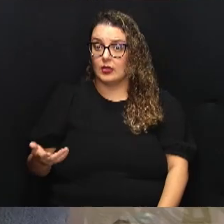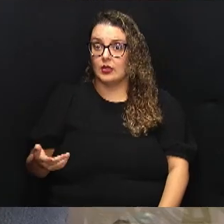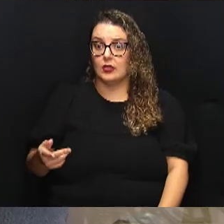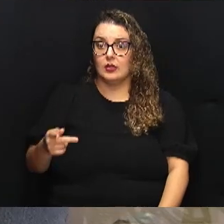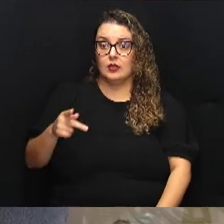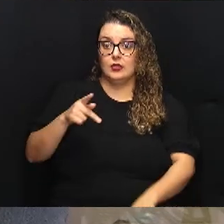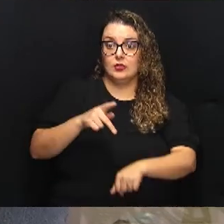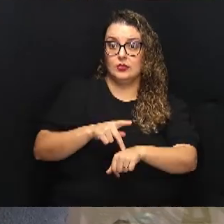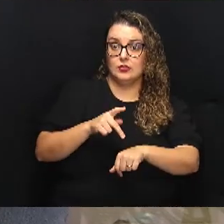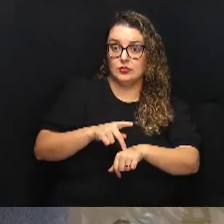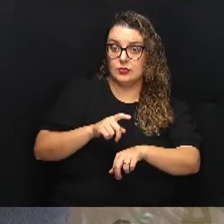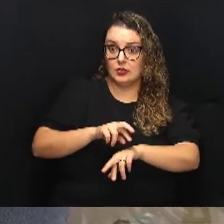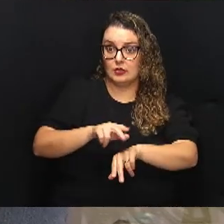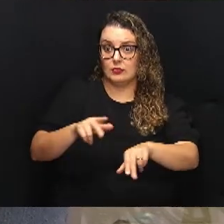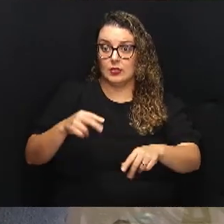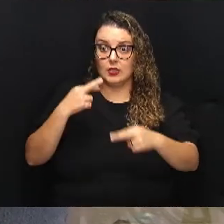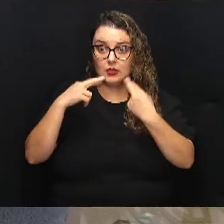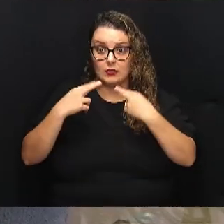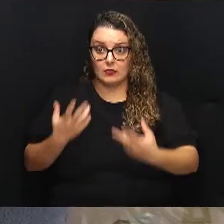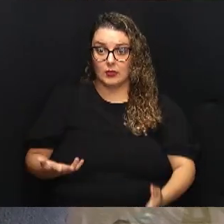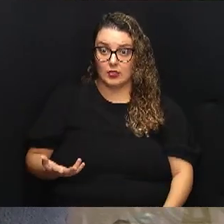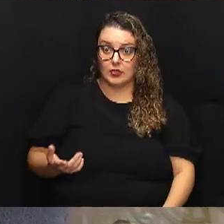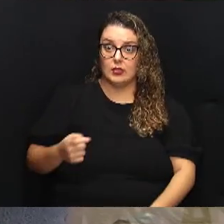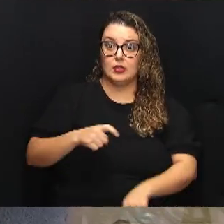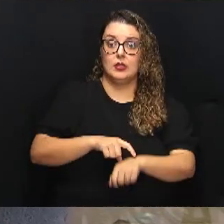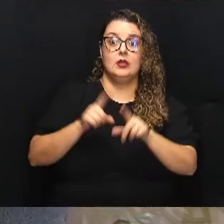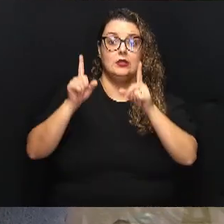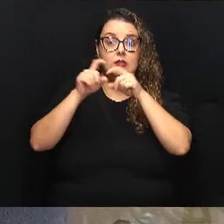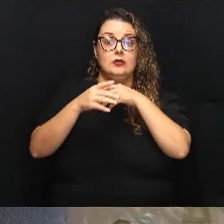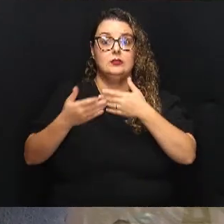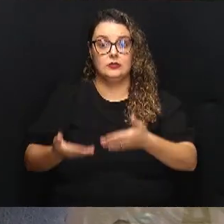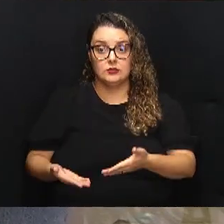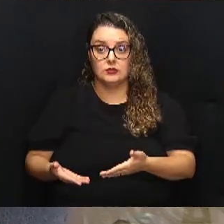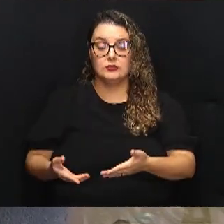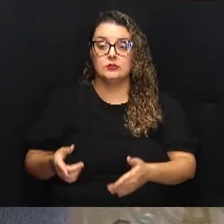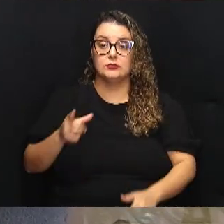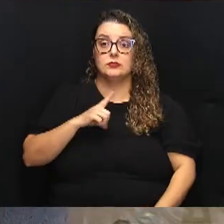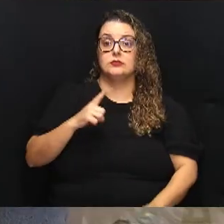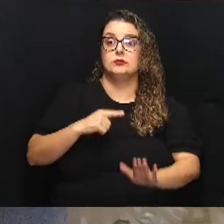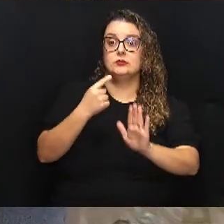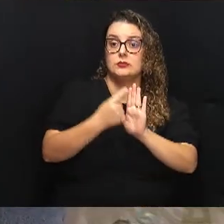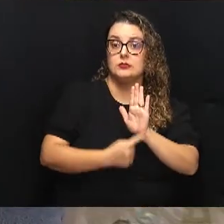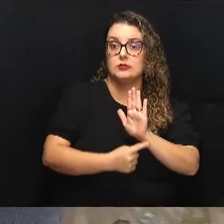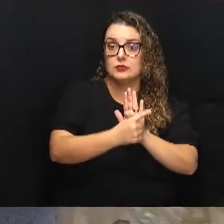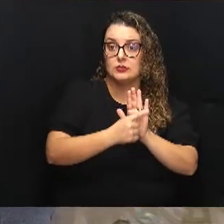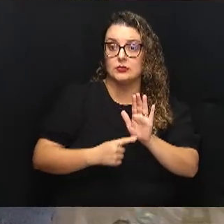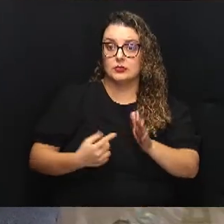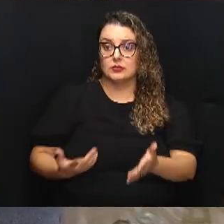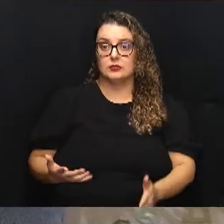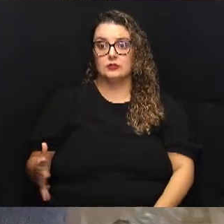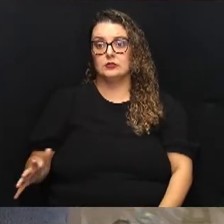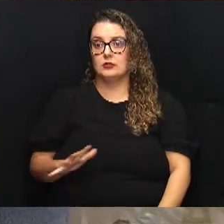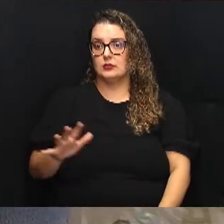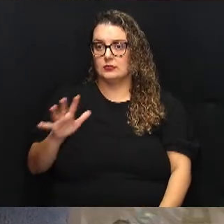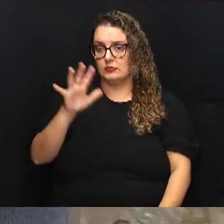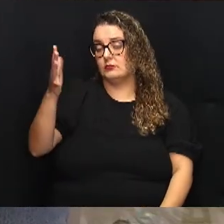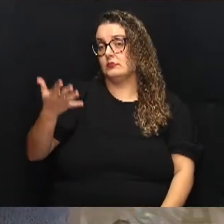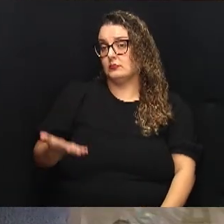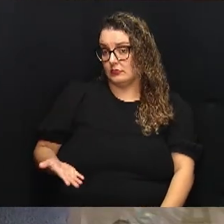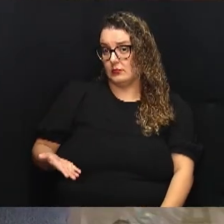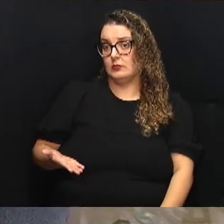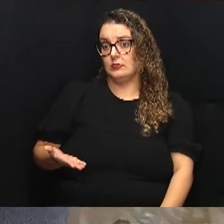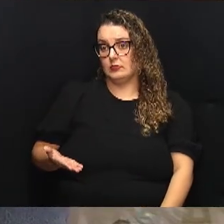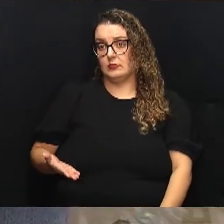pedras reclamarem, dizendo que a situação está difícil porque estão tendo cancelamentos, está ficando muito caro, né, para colocar